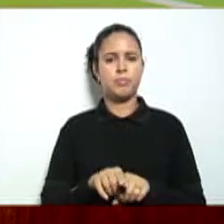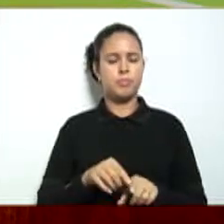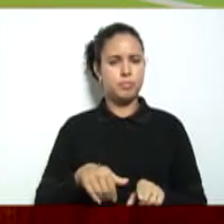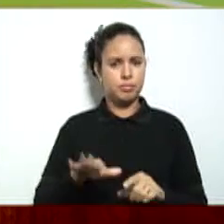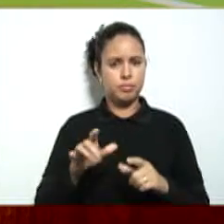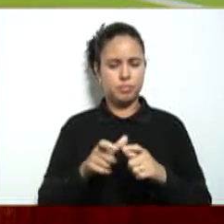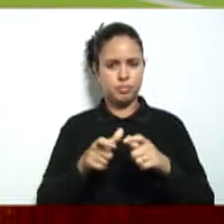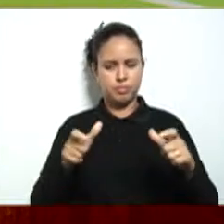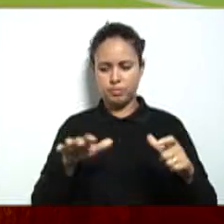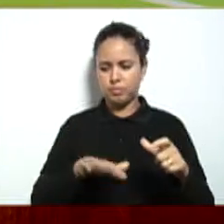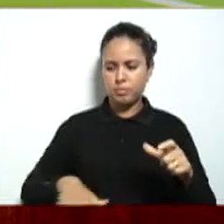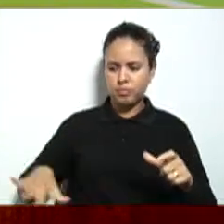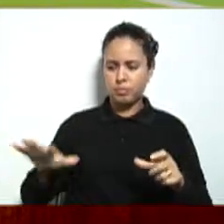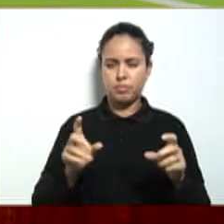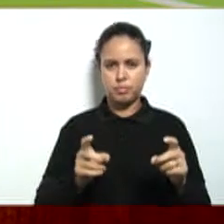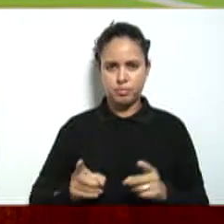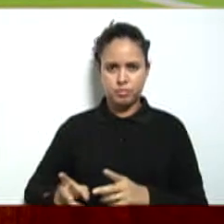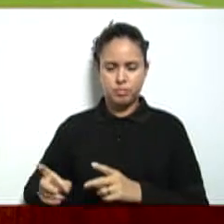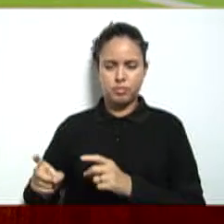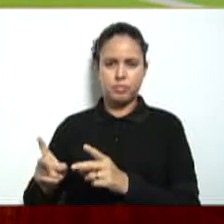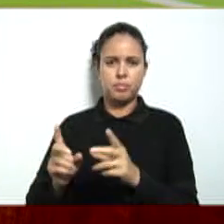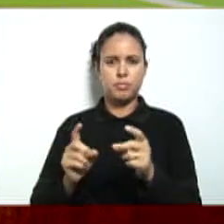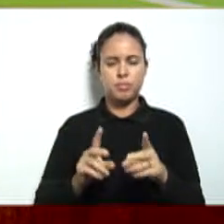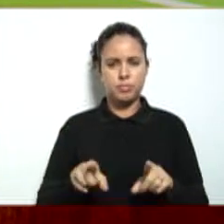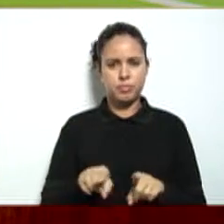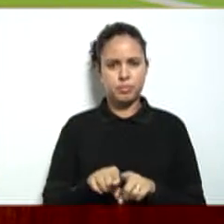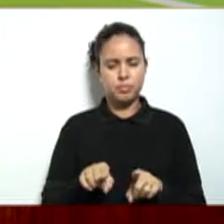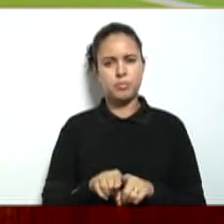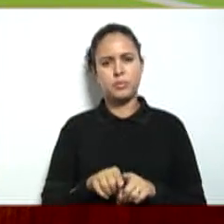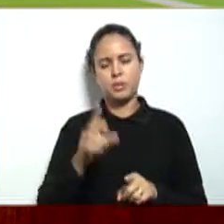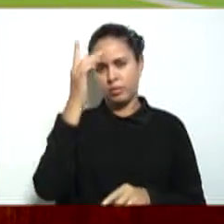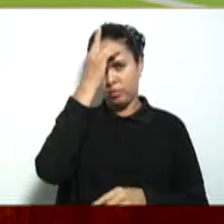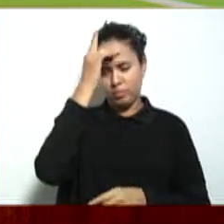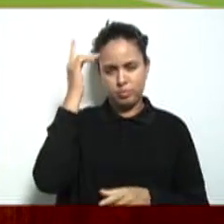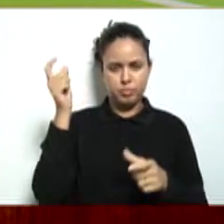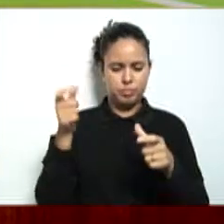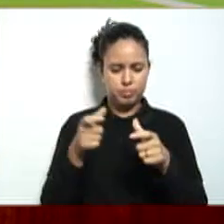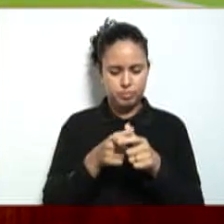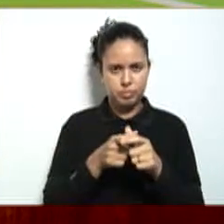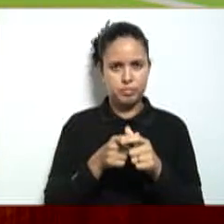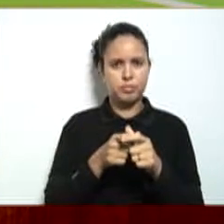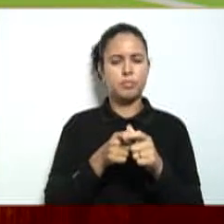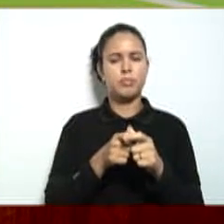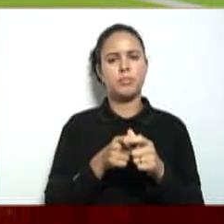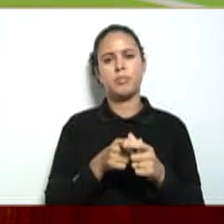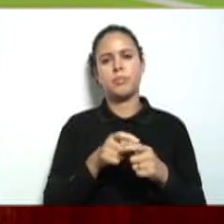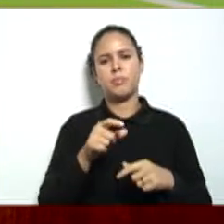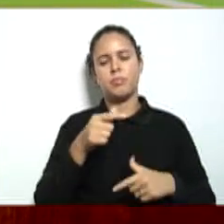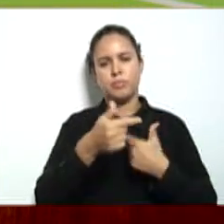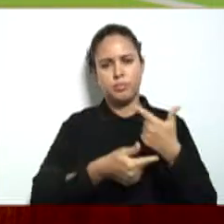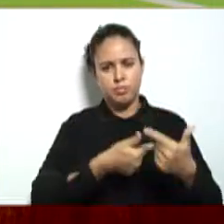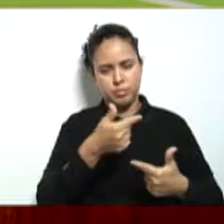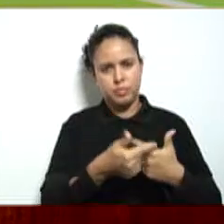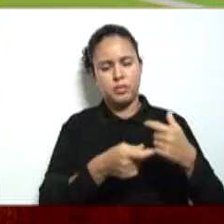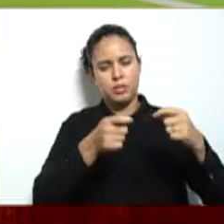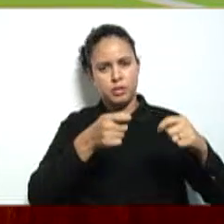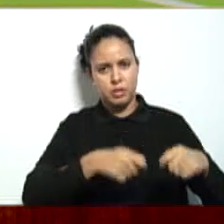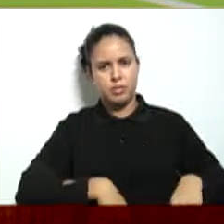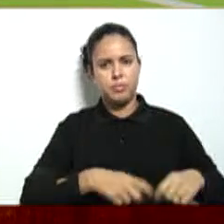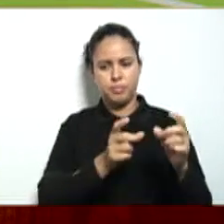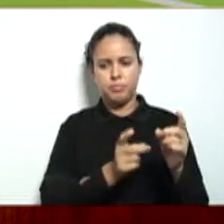mercado, Denise, o pequeno produtor tem a possibilidade de vender o produto dele num preço melhor,